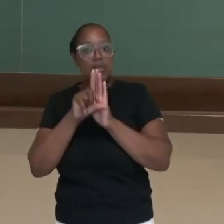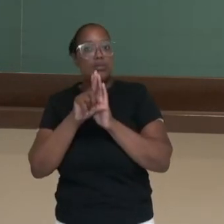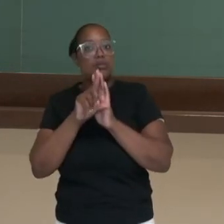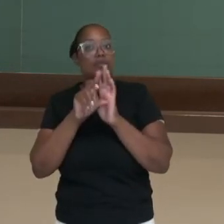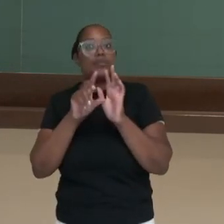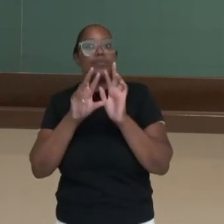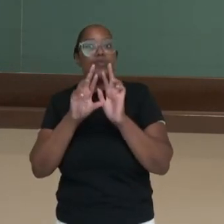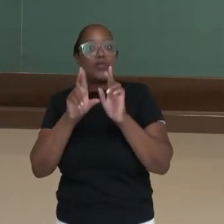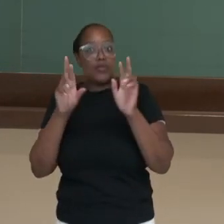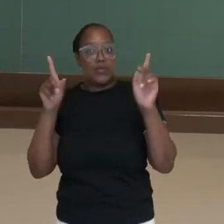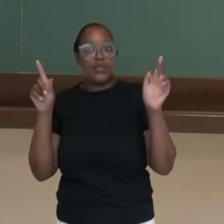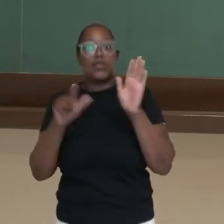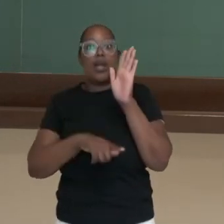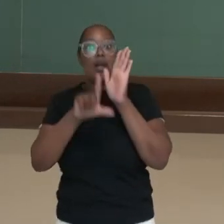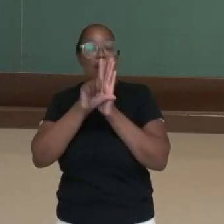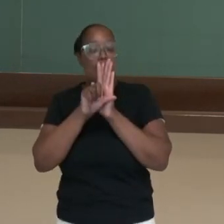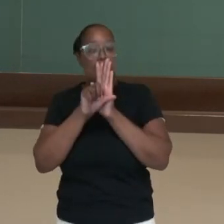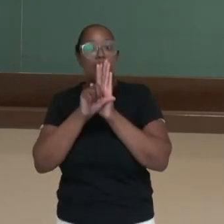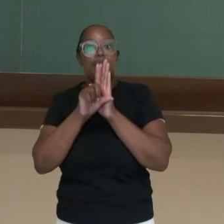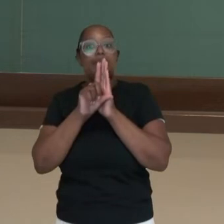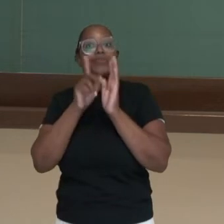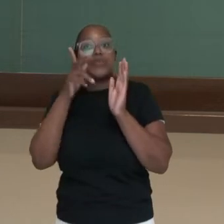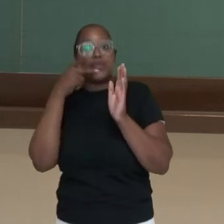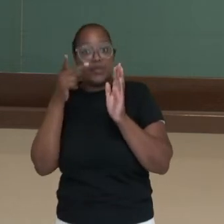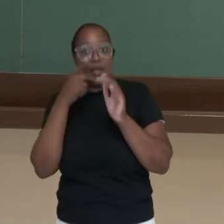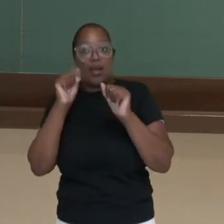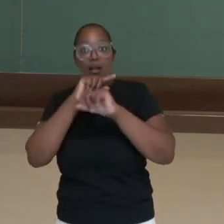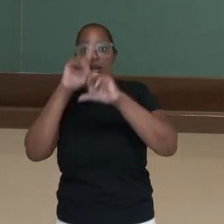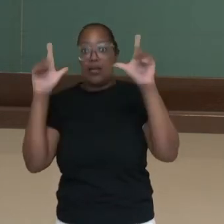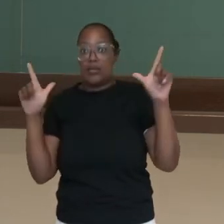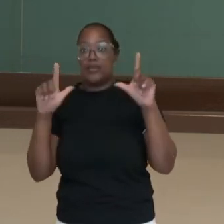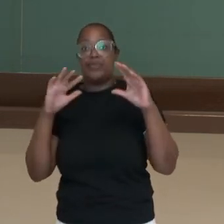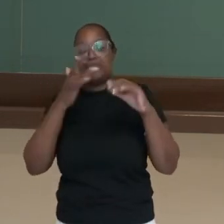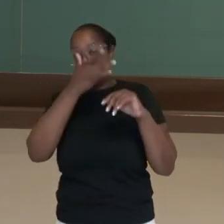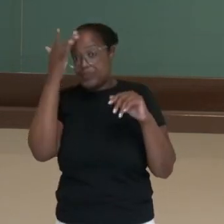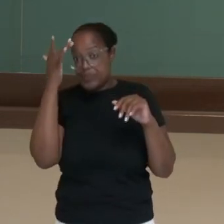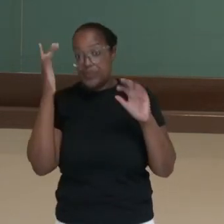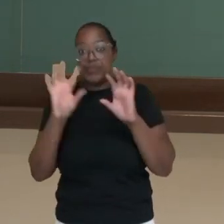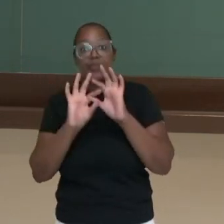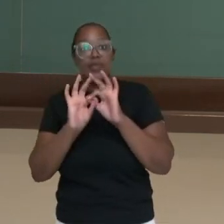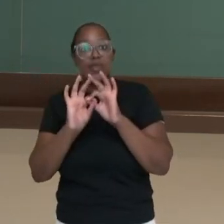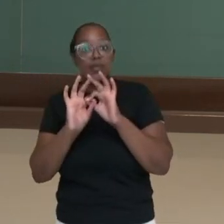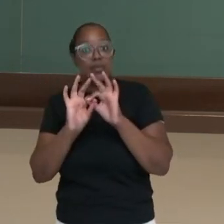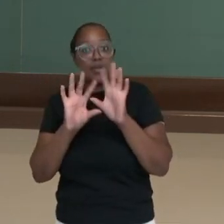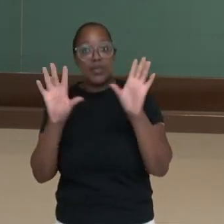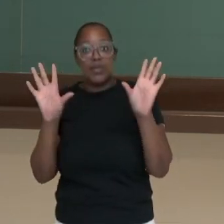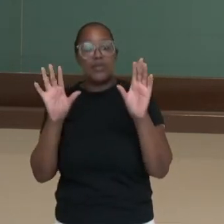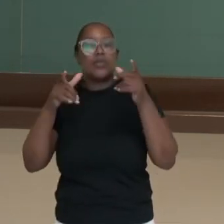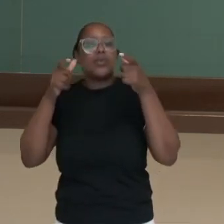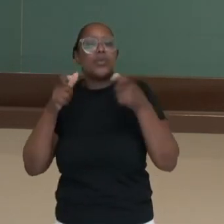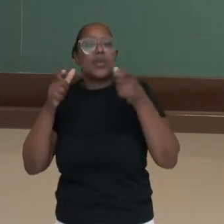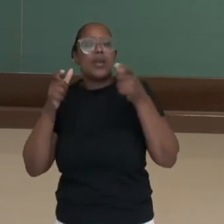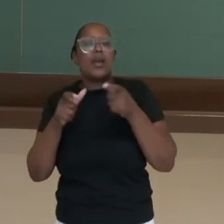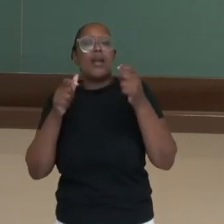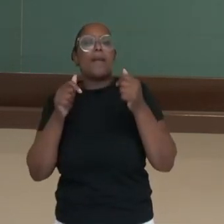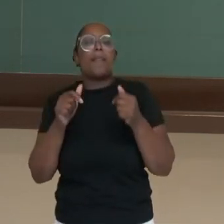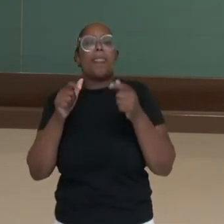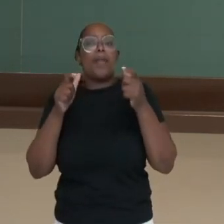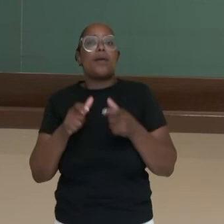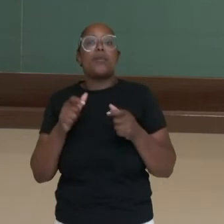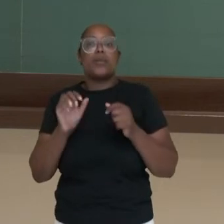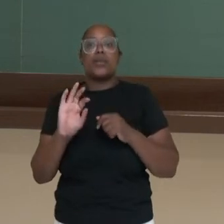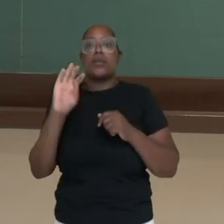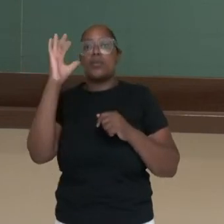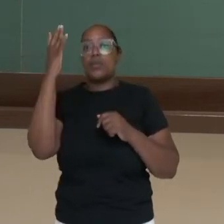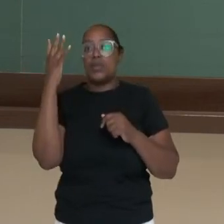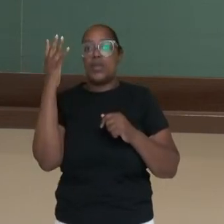pessoas são livres para escolher qual religião elas quiserem, os lugares onde acontecem os cultos dessas religiões também